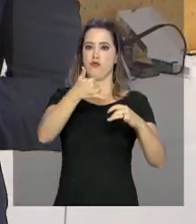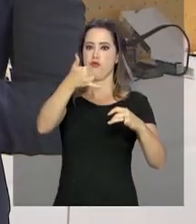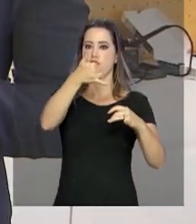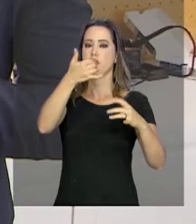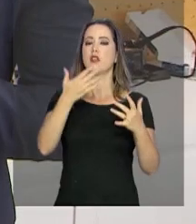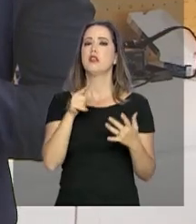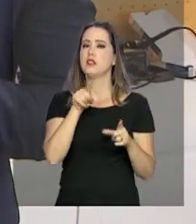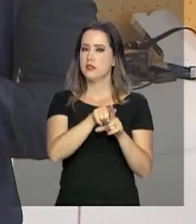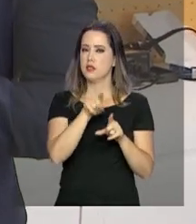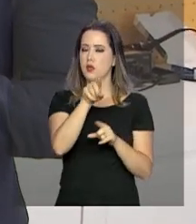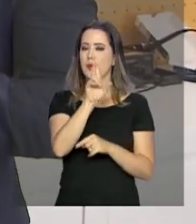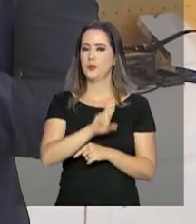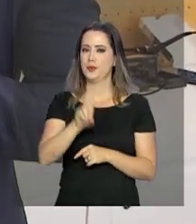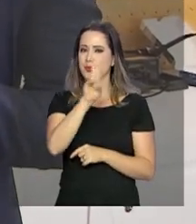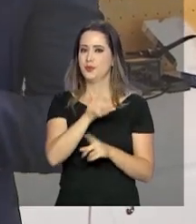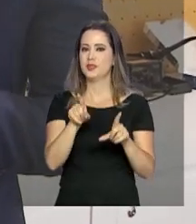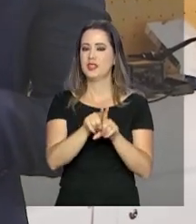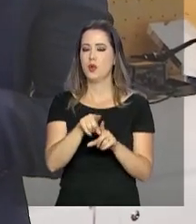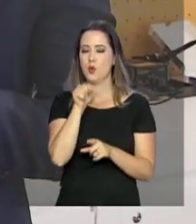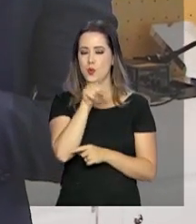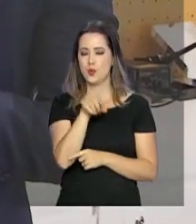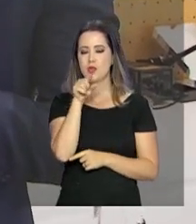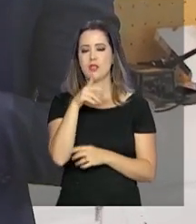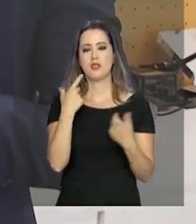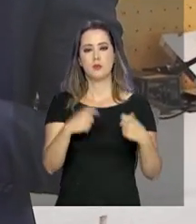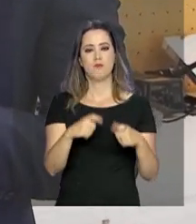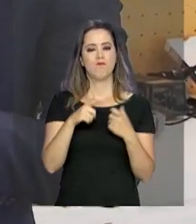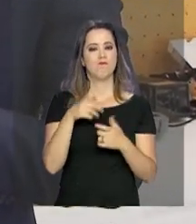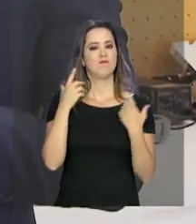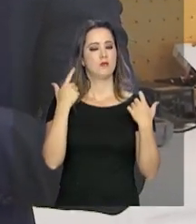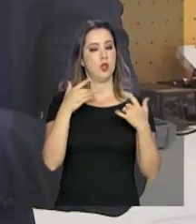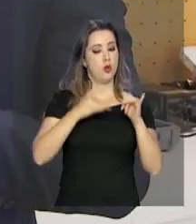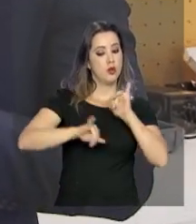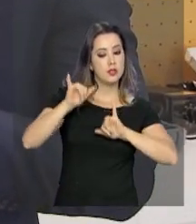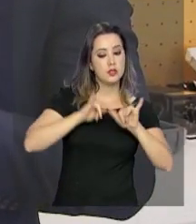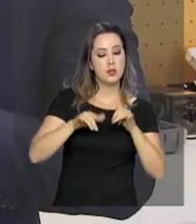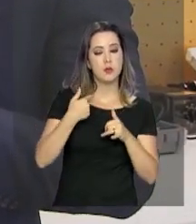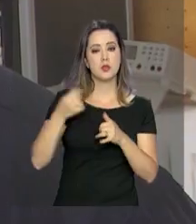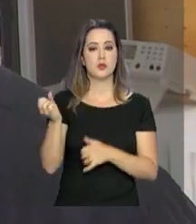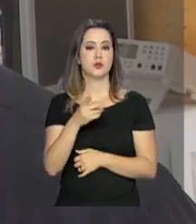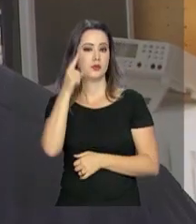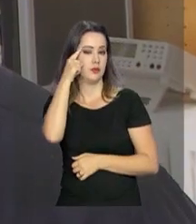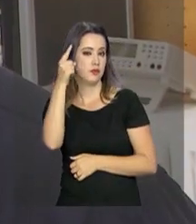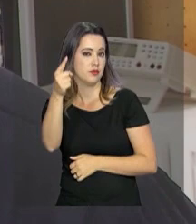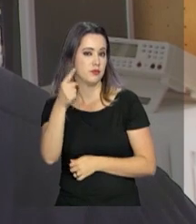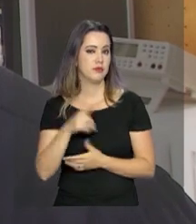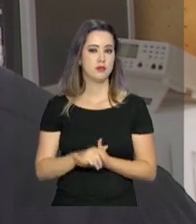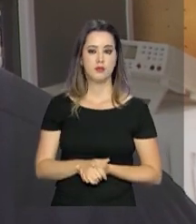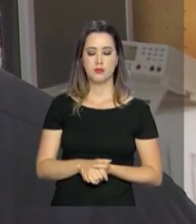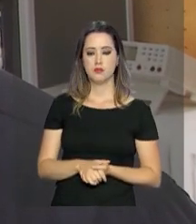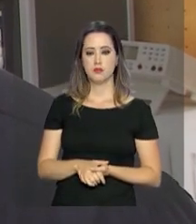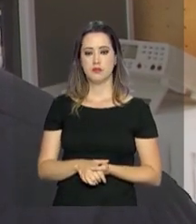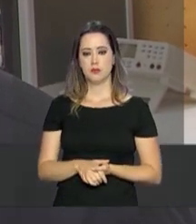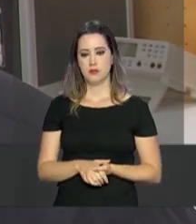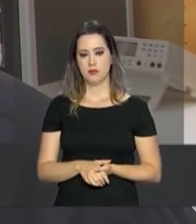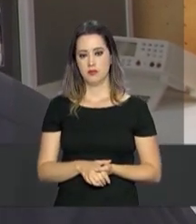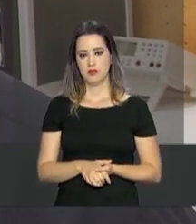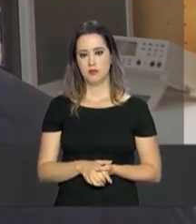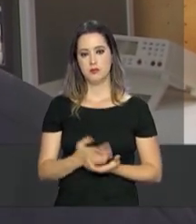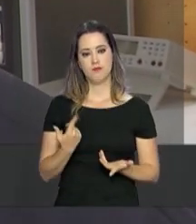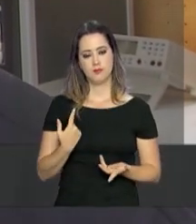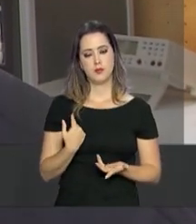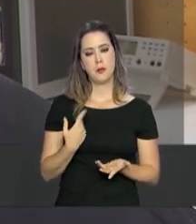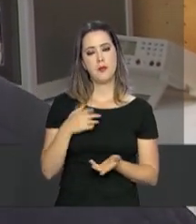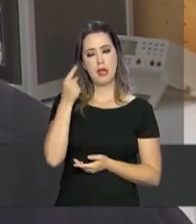instrumentos que fazem deste laboratório uma oficina de novas idéias inicialmente a idéia eles criarem